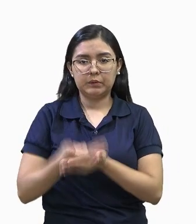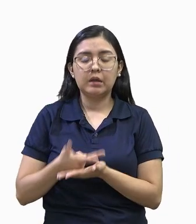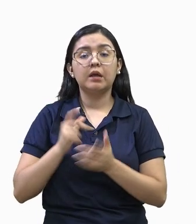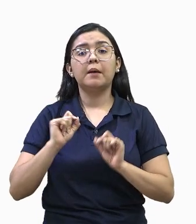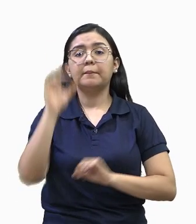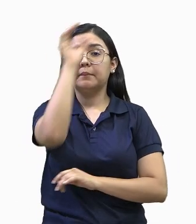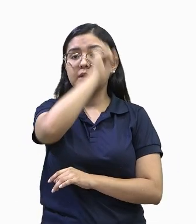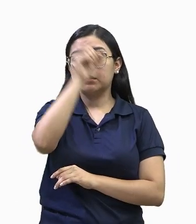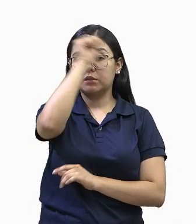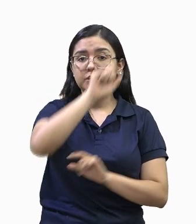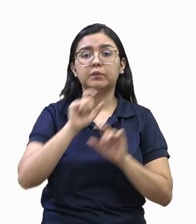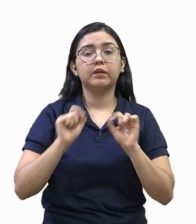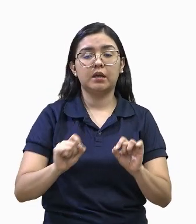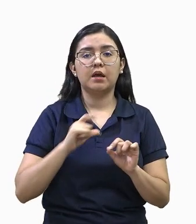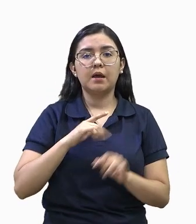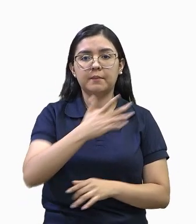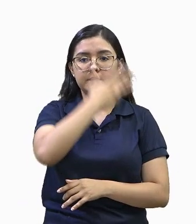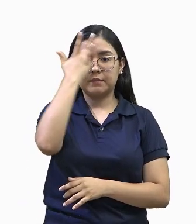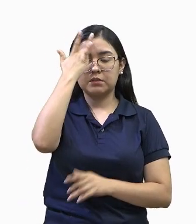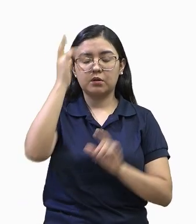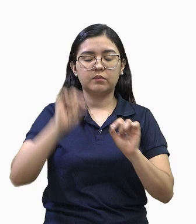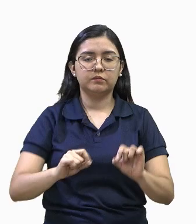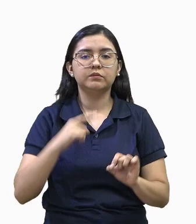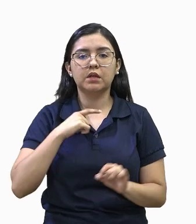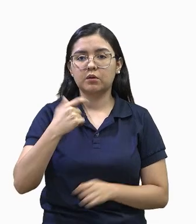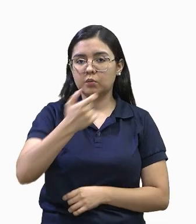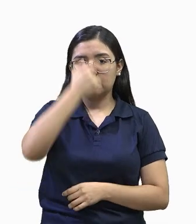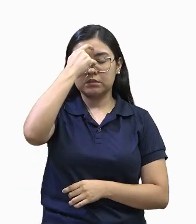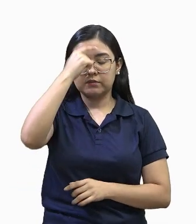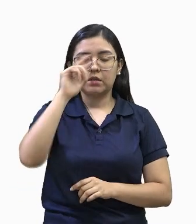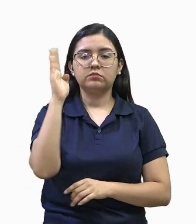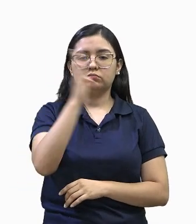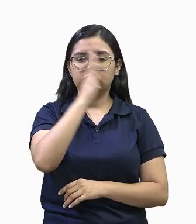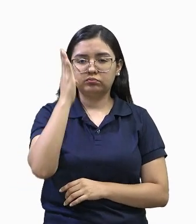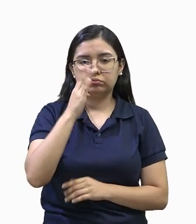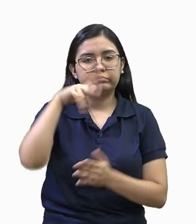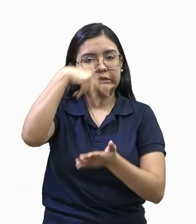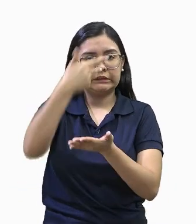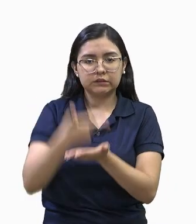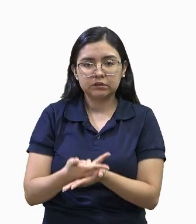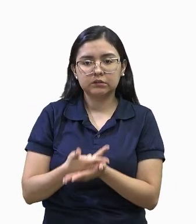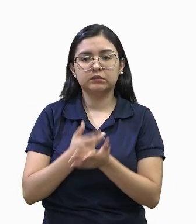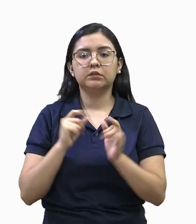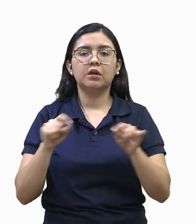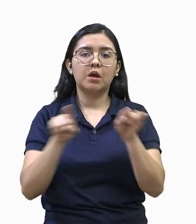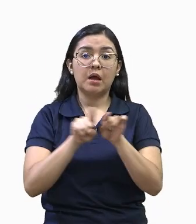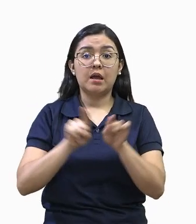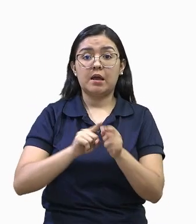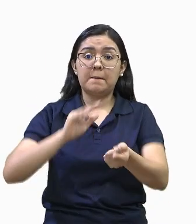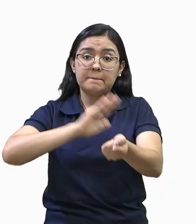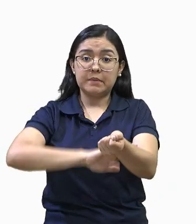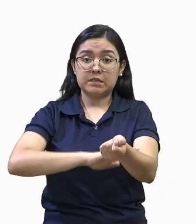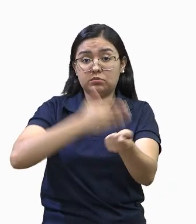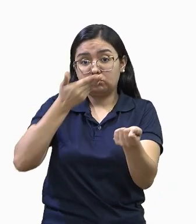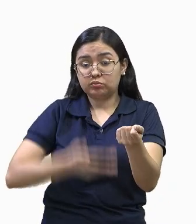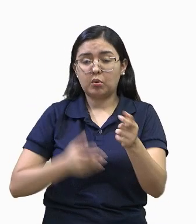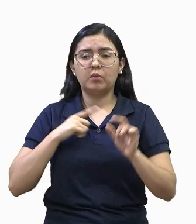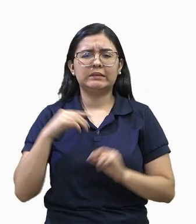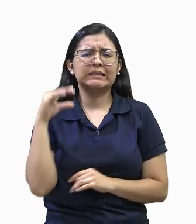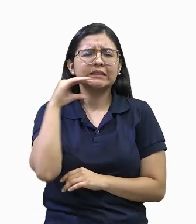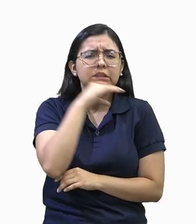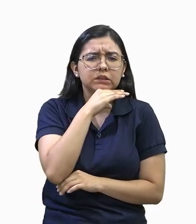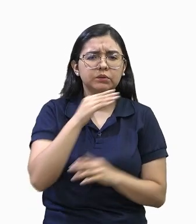coisa. O desmaio é a perda momentânea de consciência, geralmente causada pela queda de pressão, calor